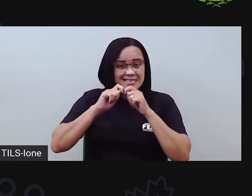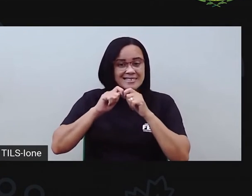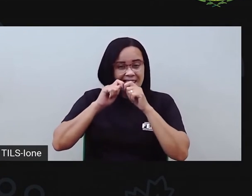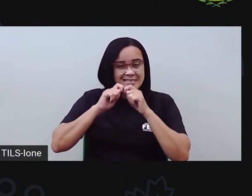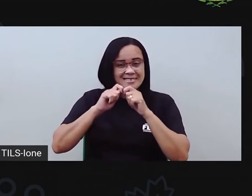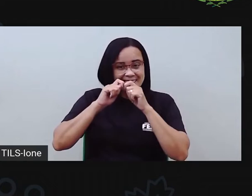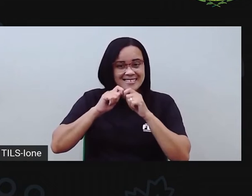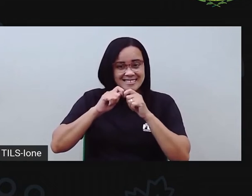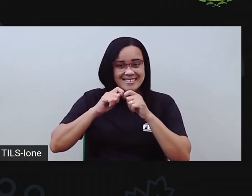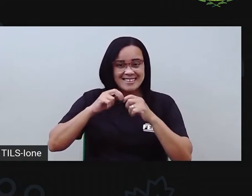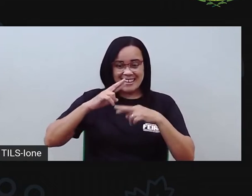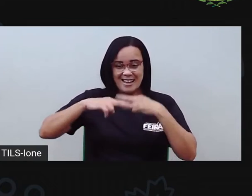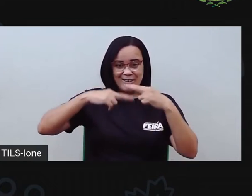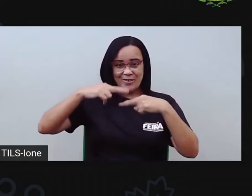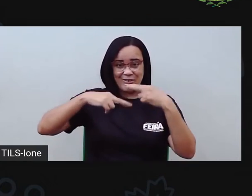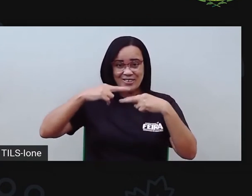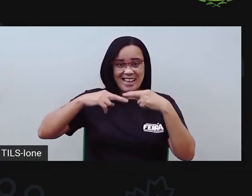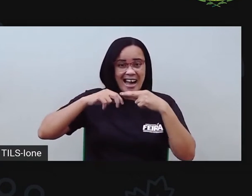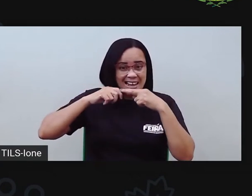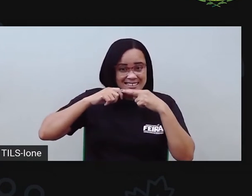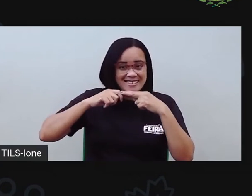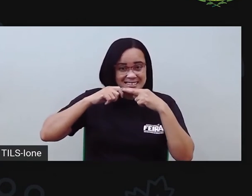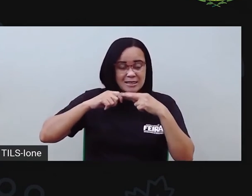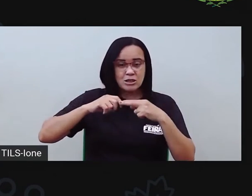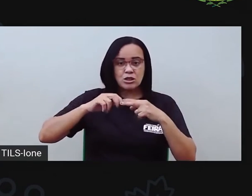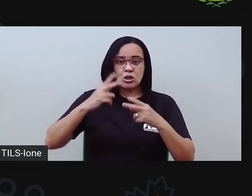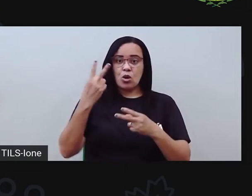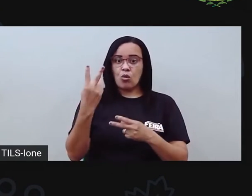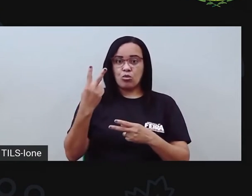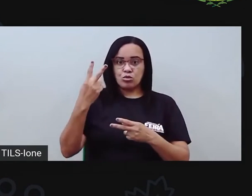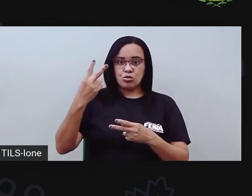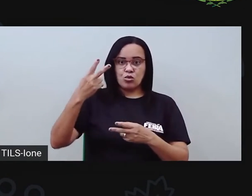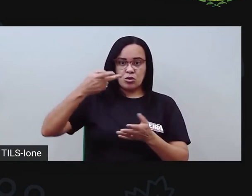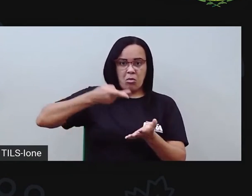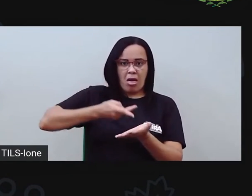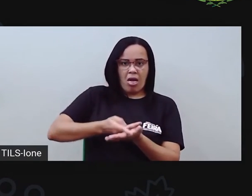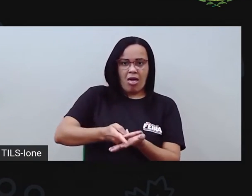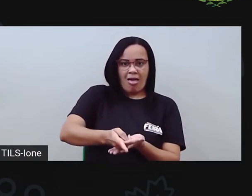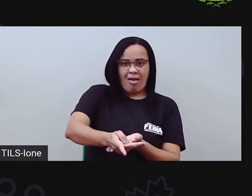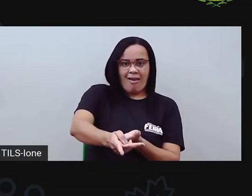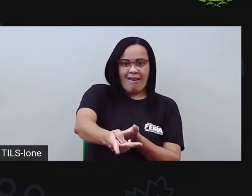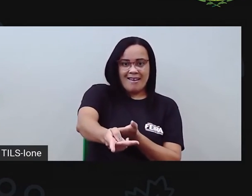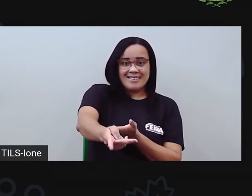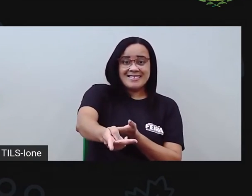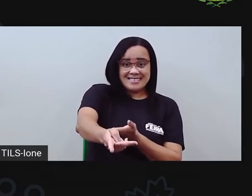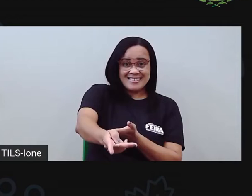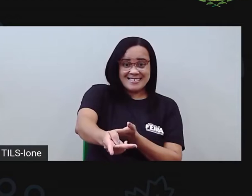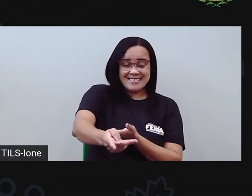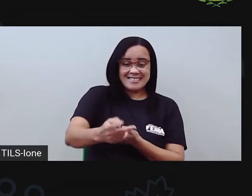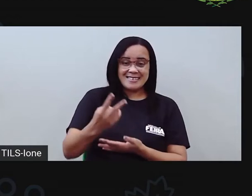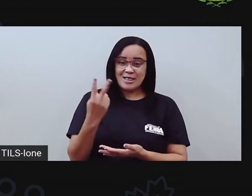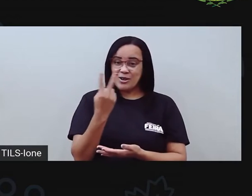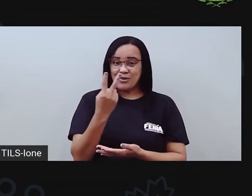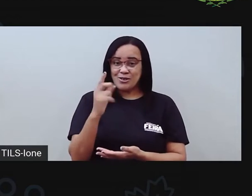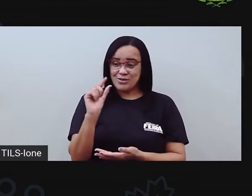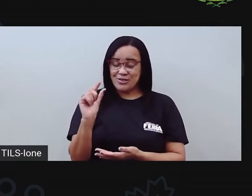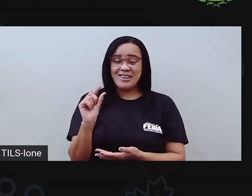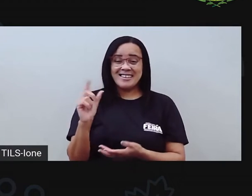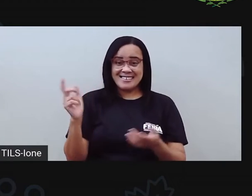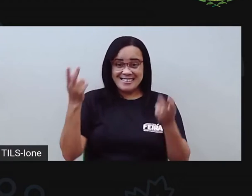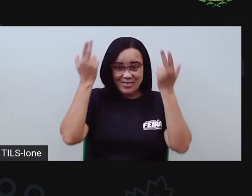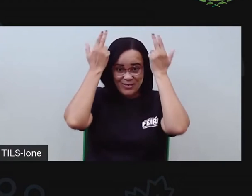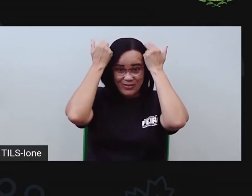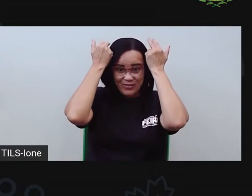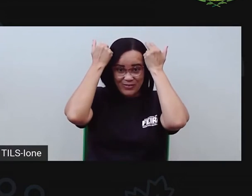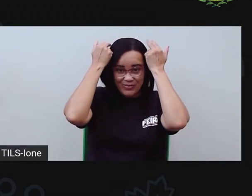a corda da ponte, os dois grandalhões caem lá da ponte. E aí, finalmente, os dois pequenininhos, né? O coelho